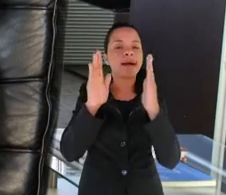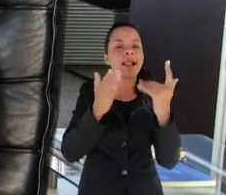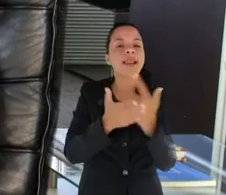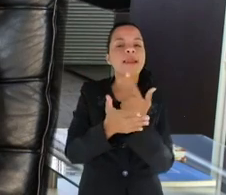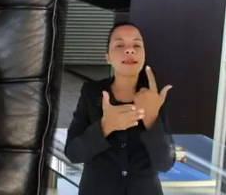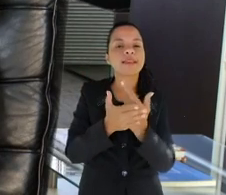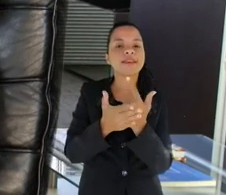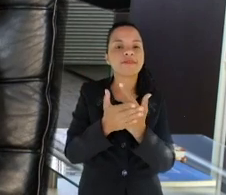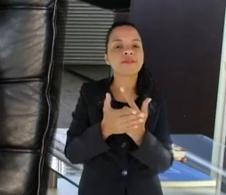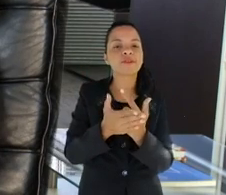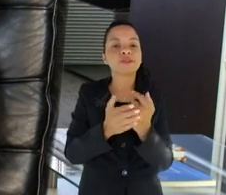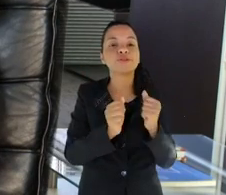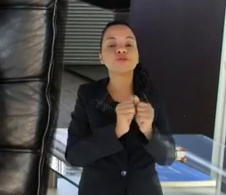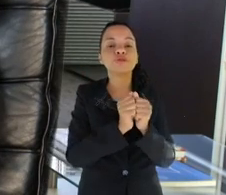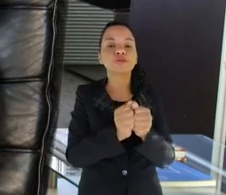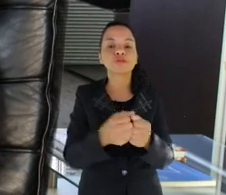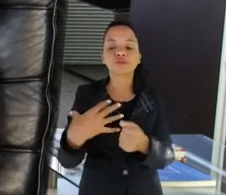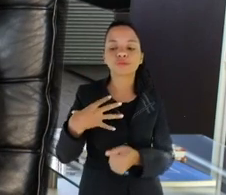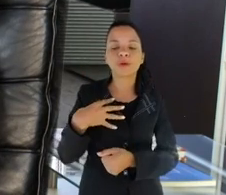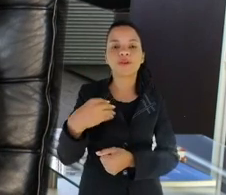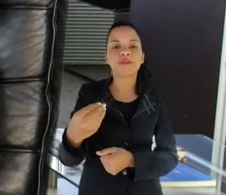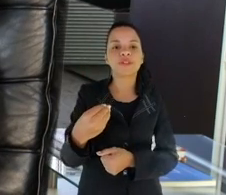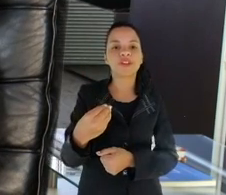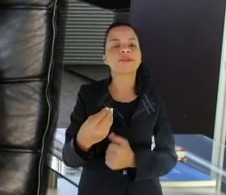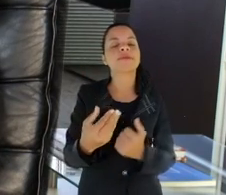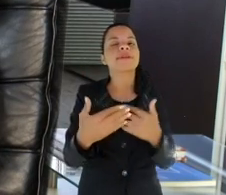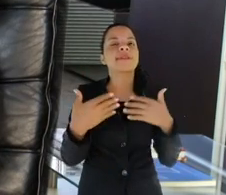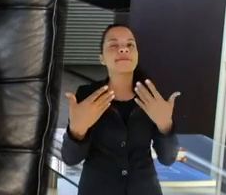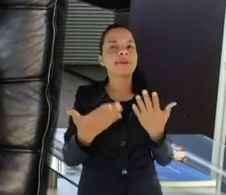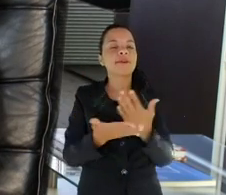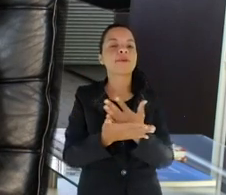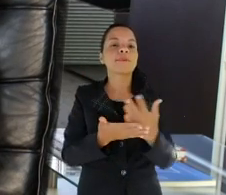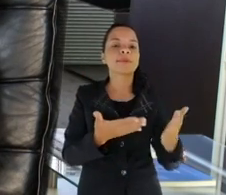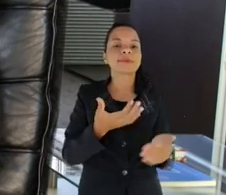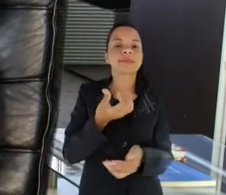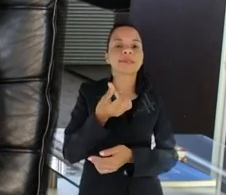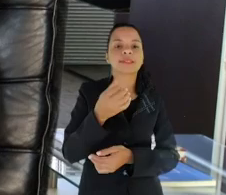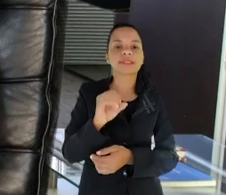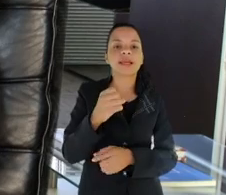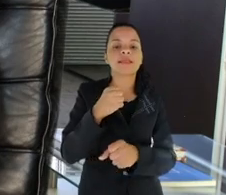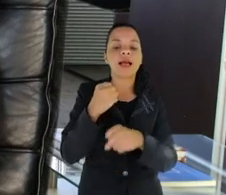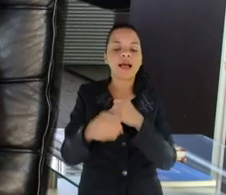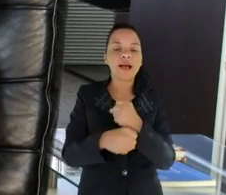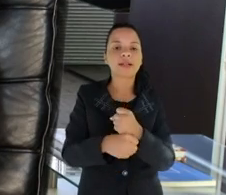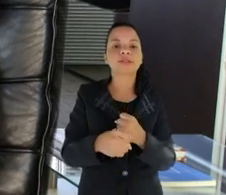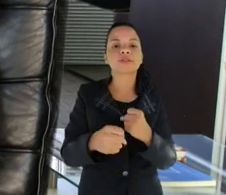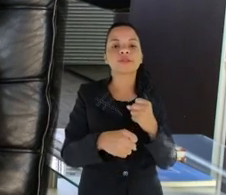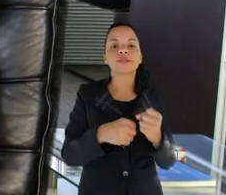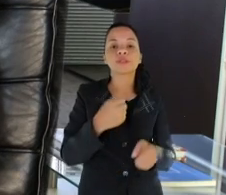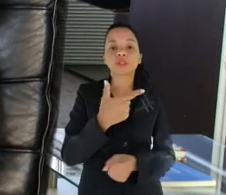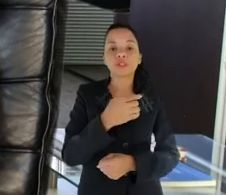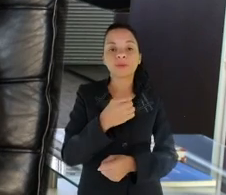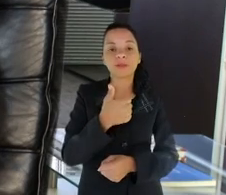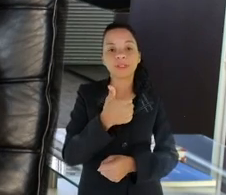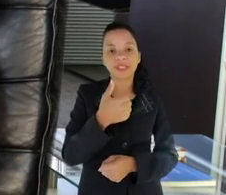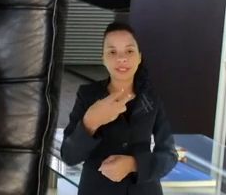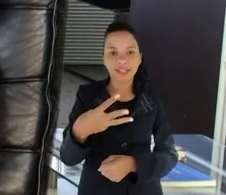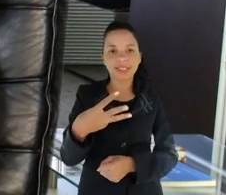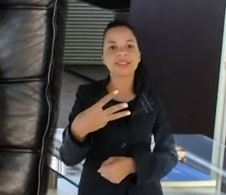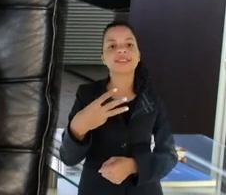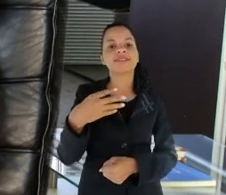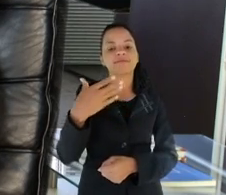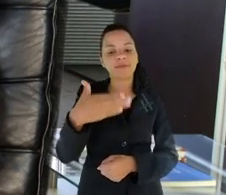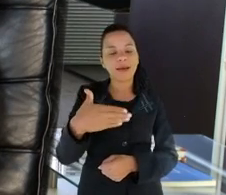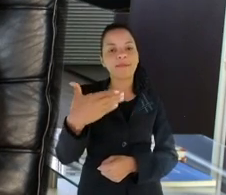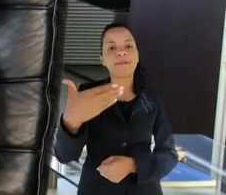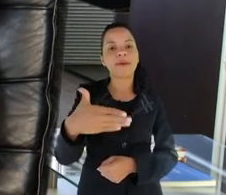com 60 anos, em 2013, e de lá para cá, cada ano nasce um filhinho.